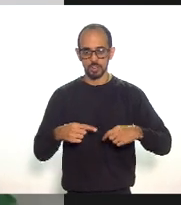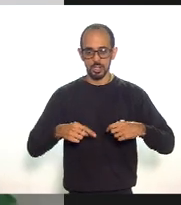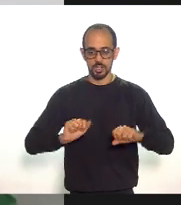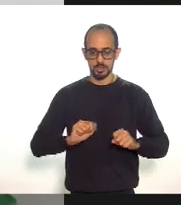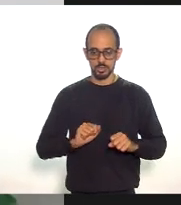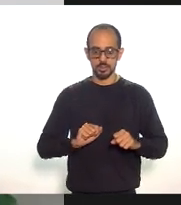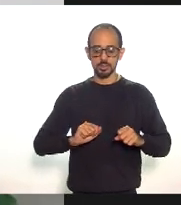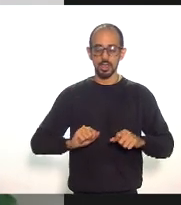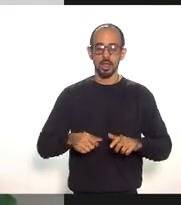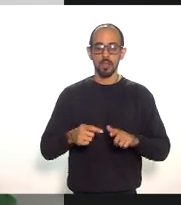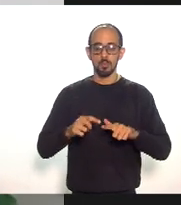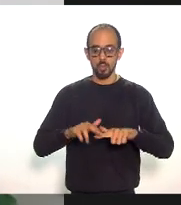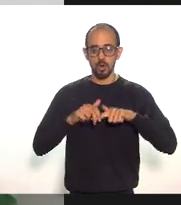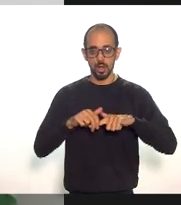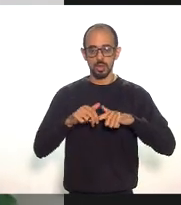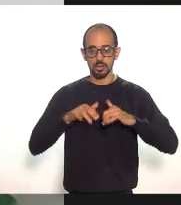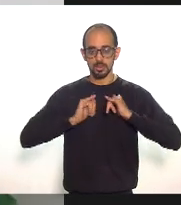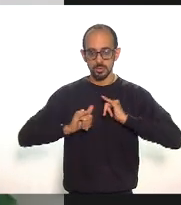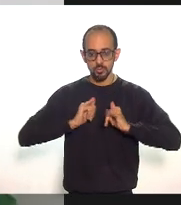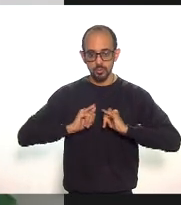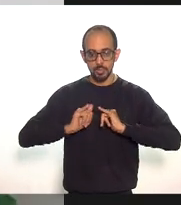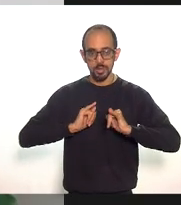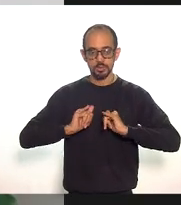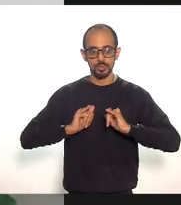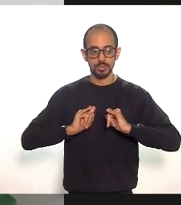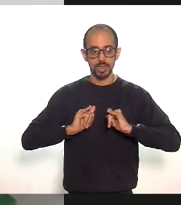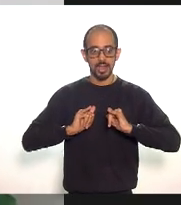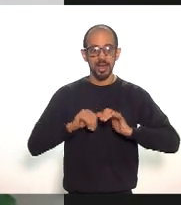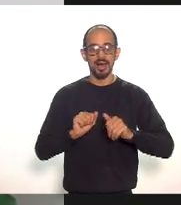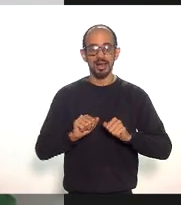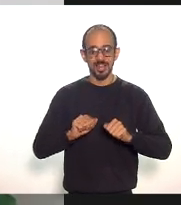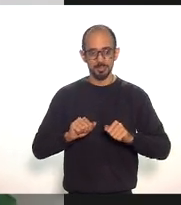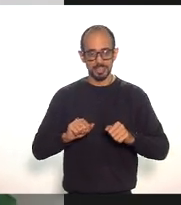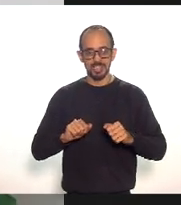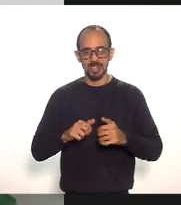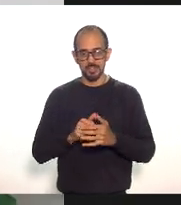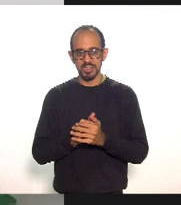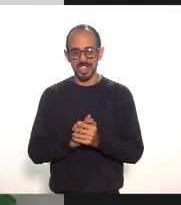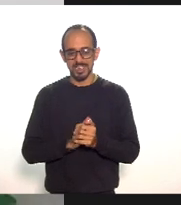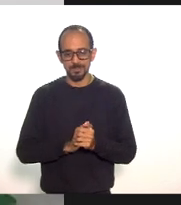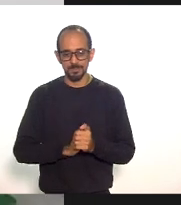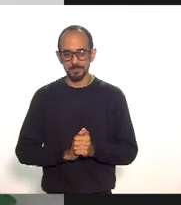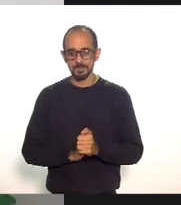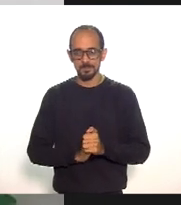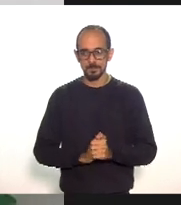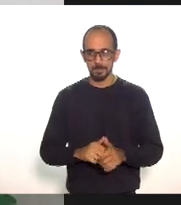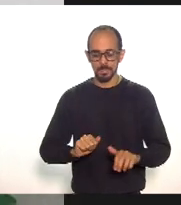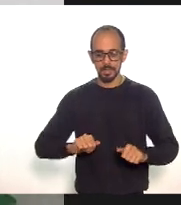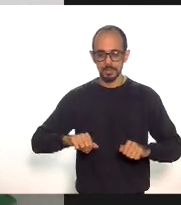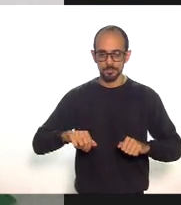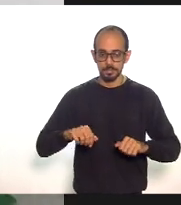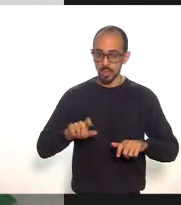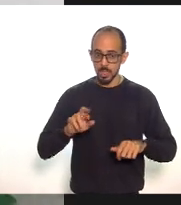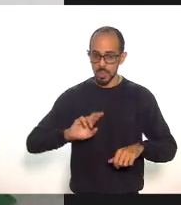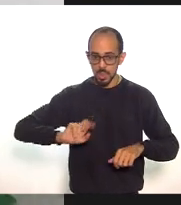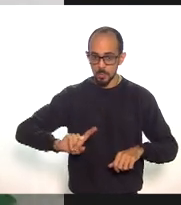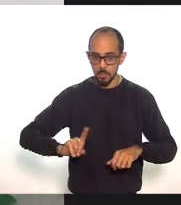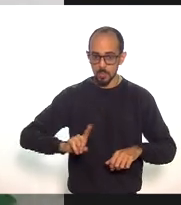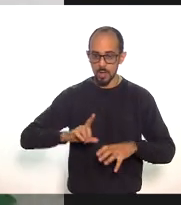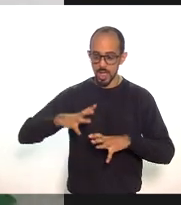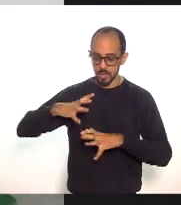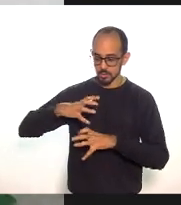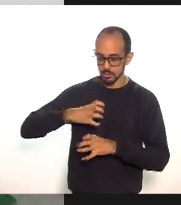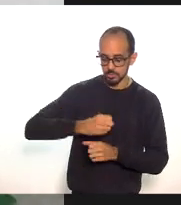partir de dados que são próximos da nossa realidade. Uma realidade que muitas vezes não é mensurada,